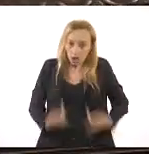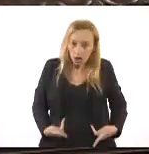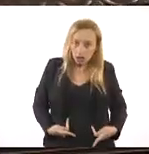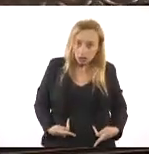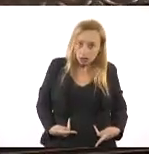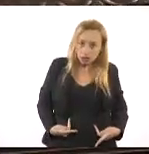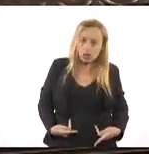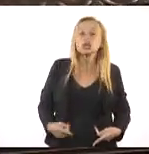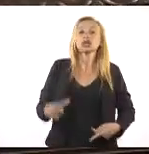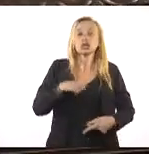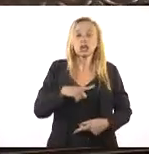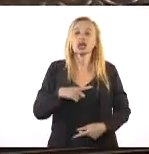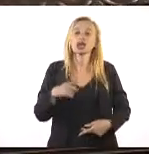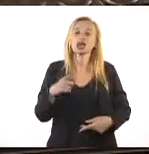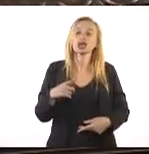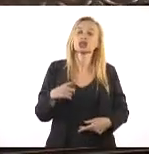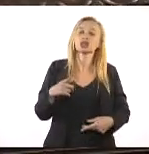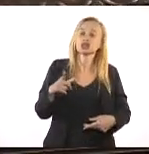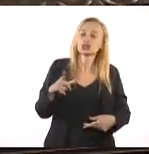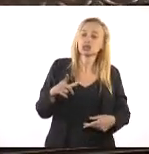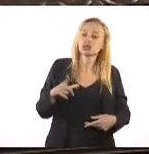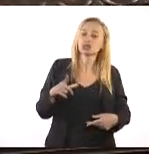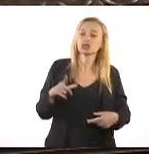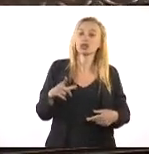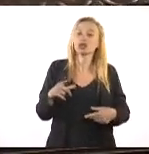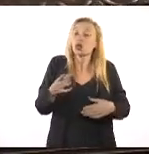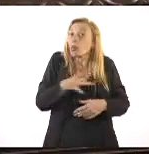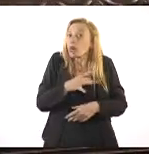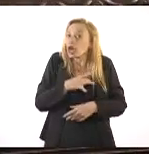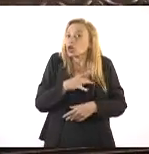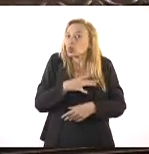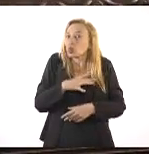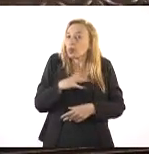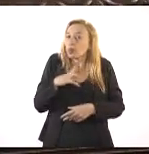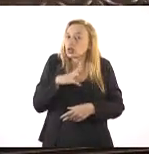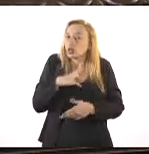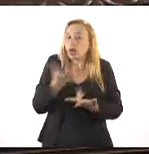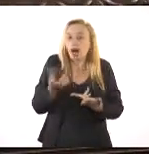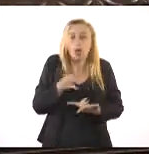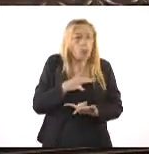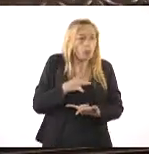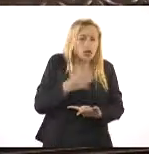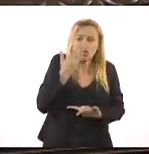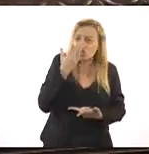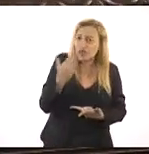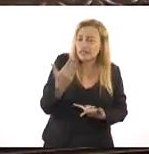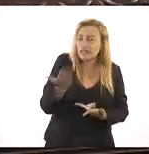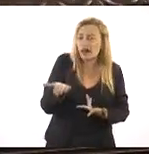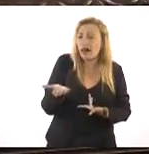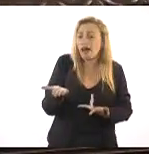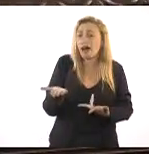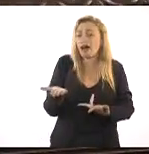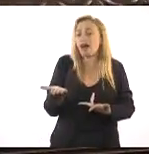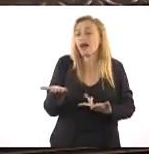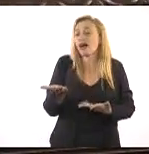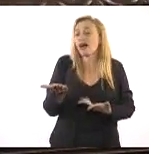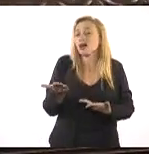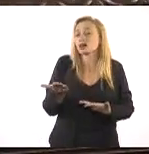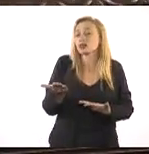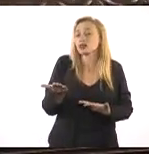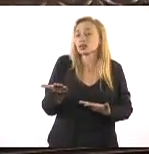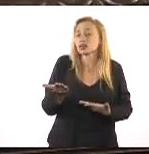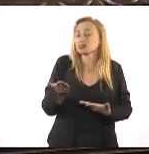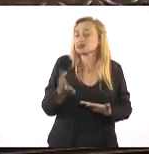suas questões particulares, o medo, o medo de enfrentar, né, o que não